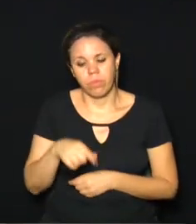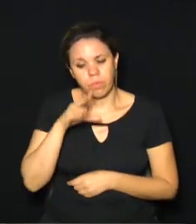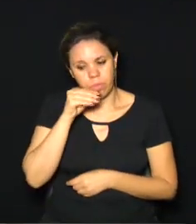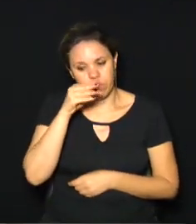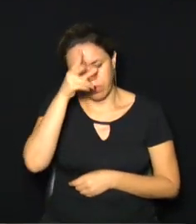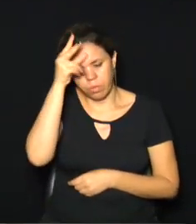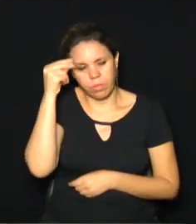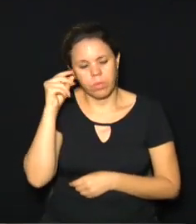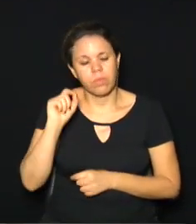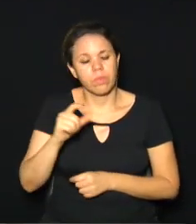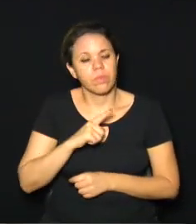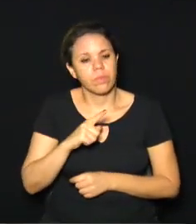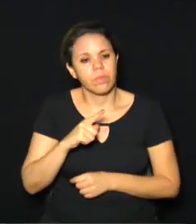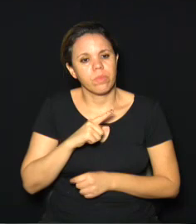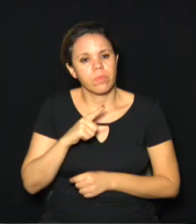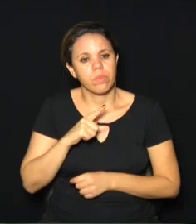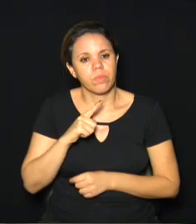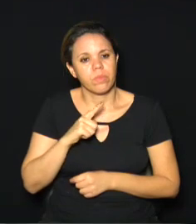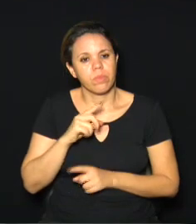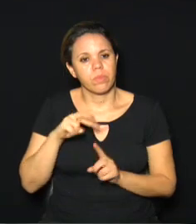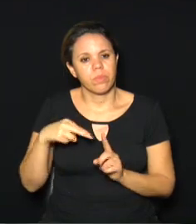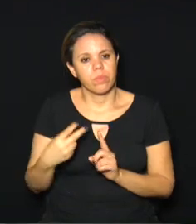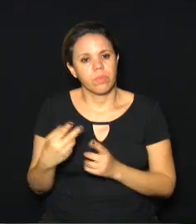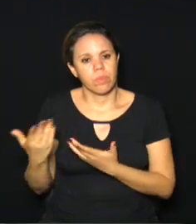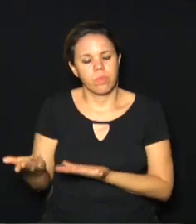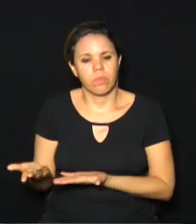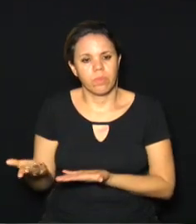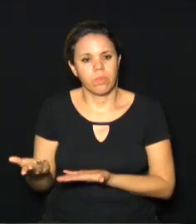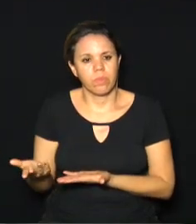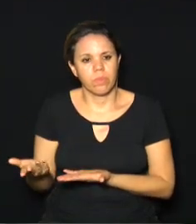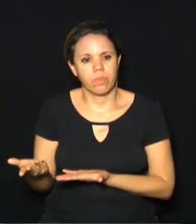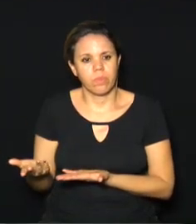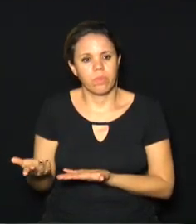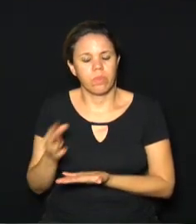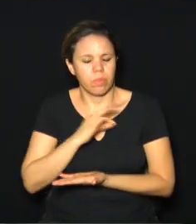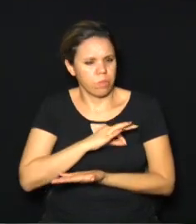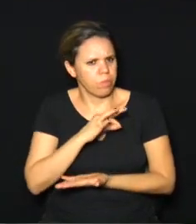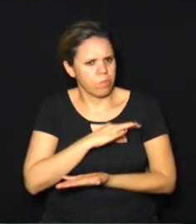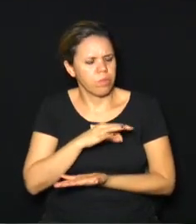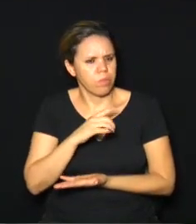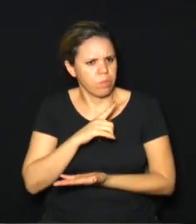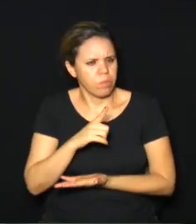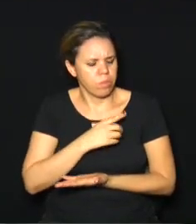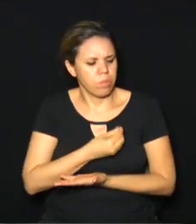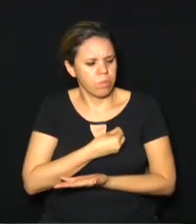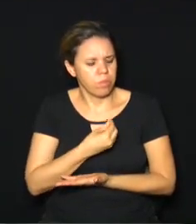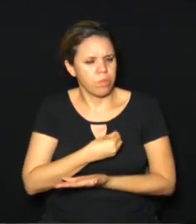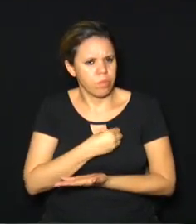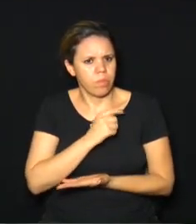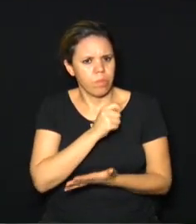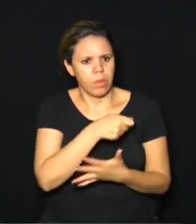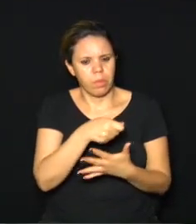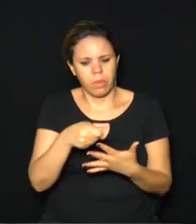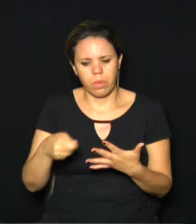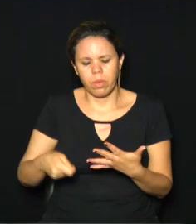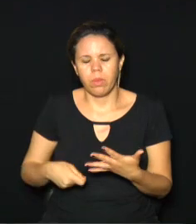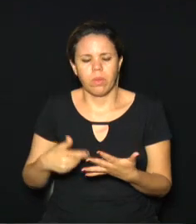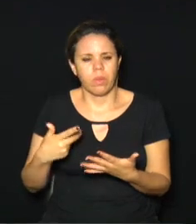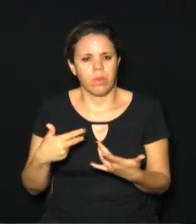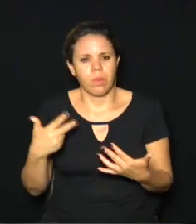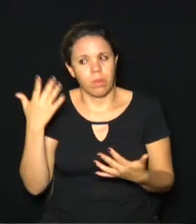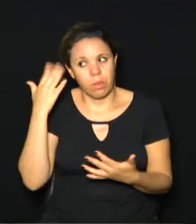ele tem ali uma expectativa daquela remuneração, né? Porque a gente sabe que na